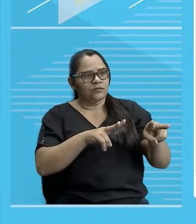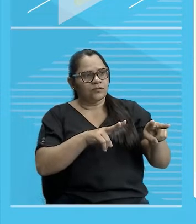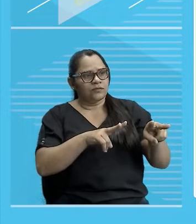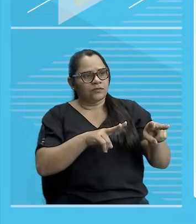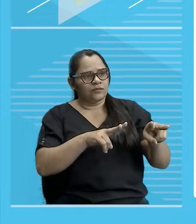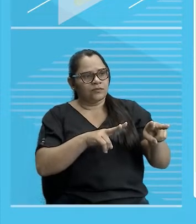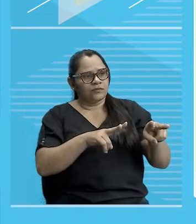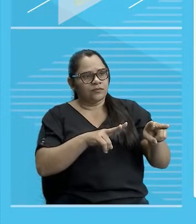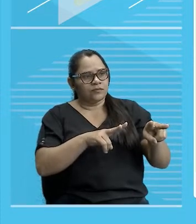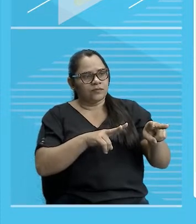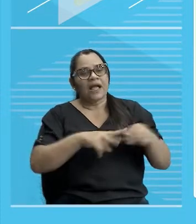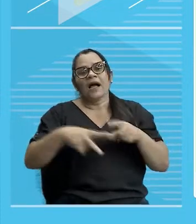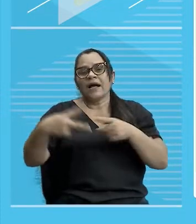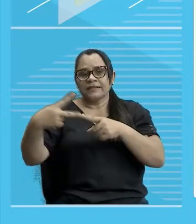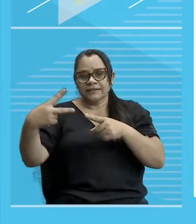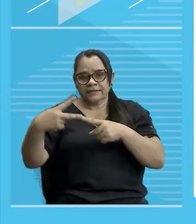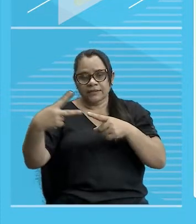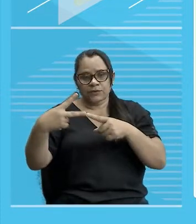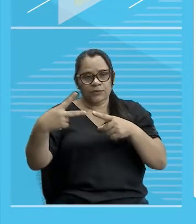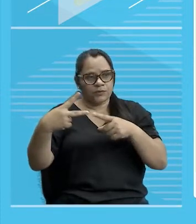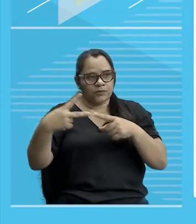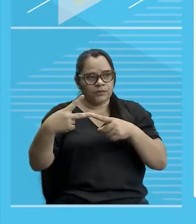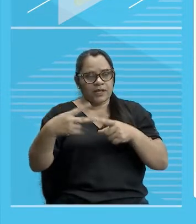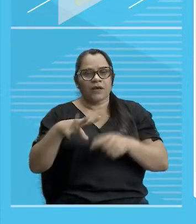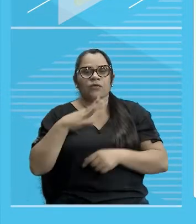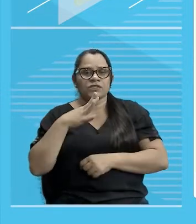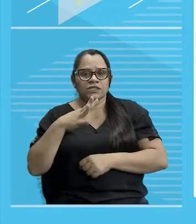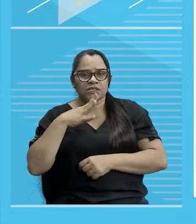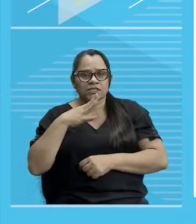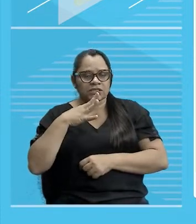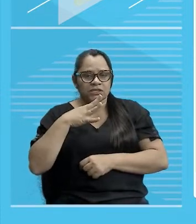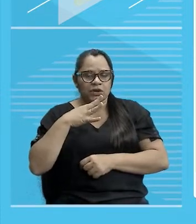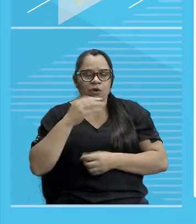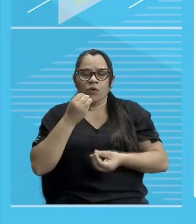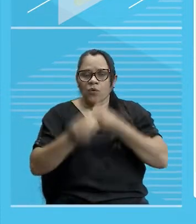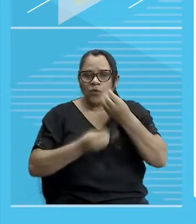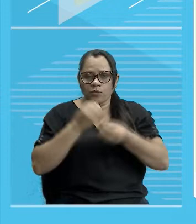isso aqui é conhecido como intermediário